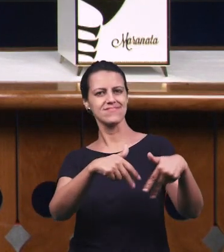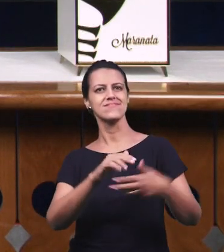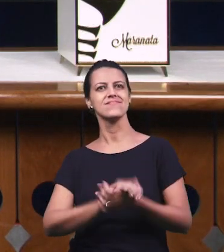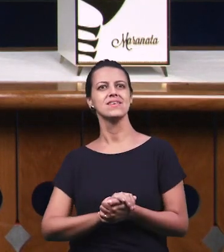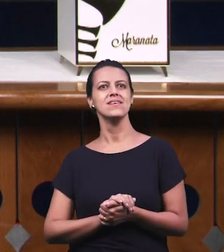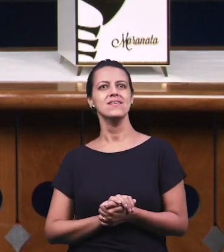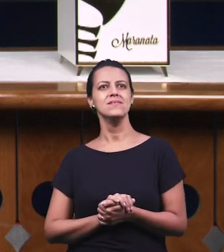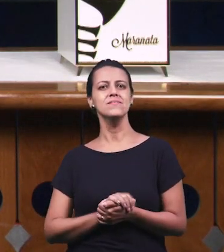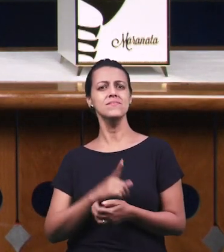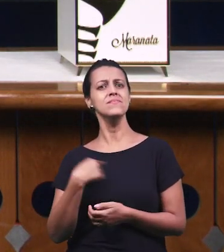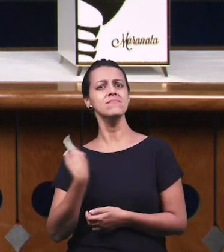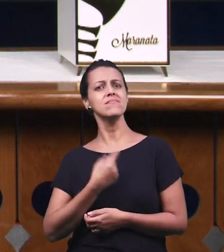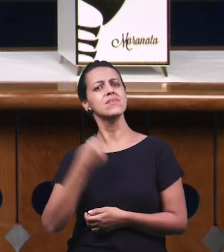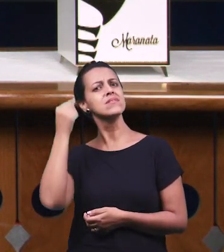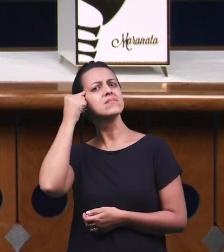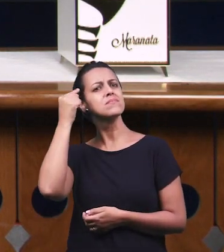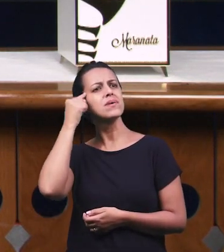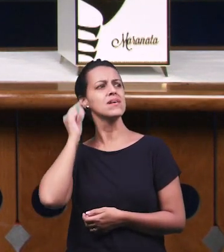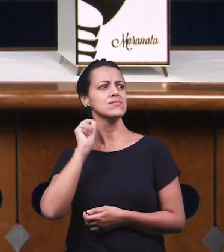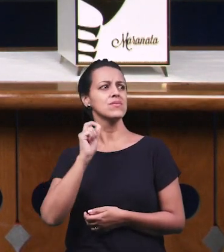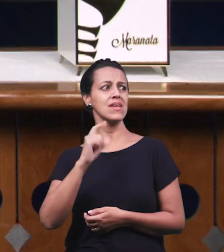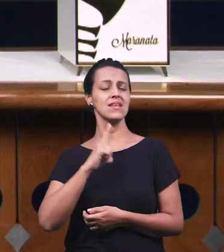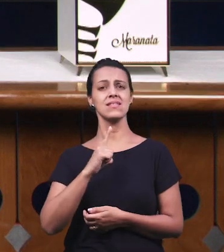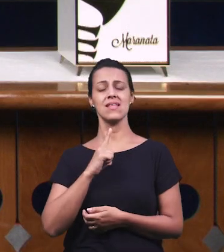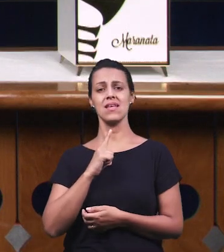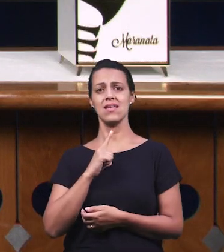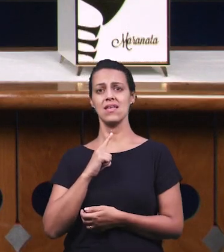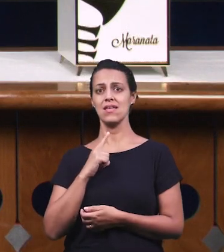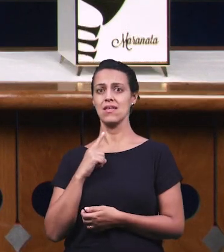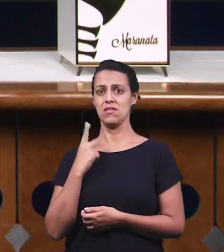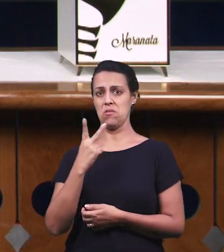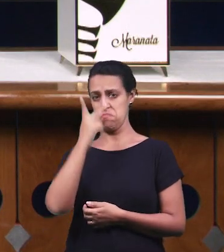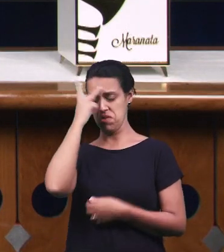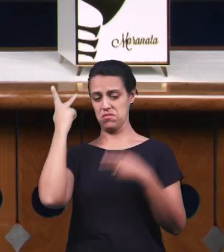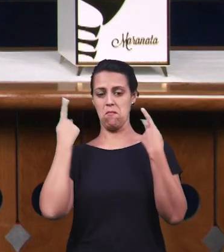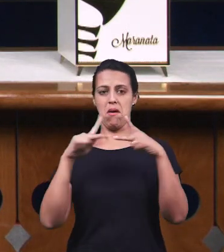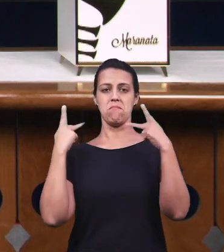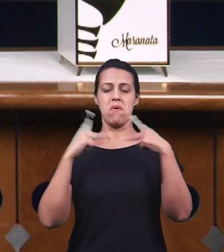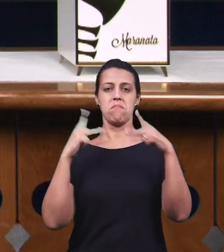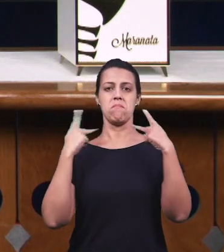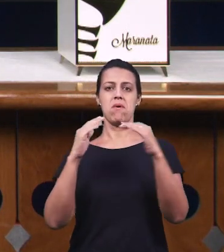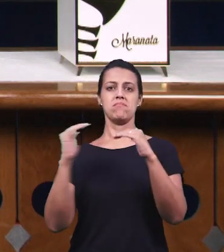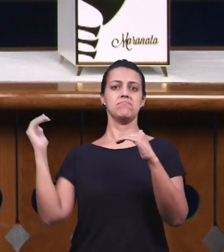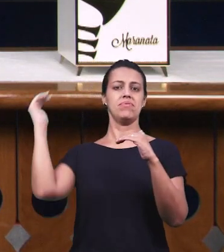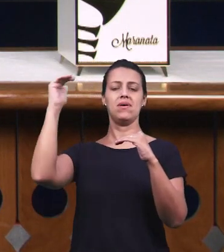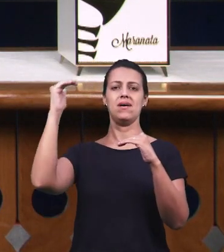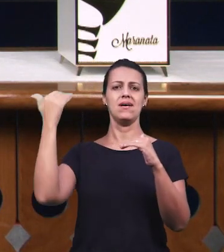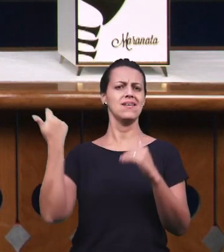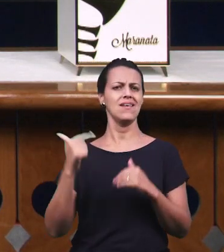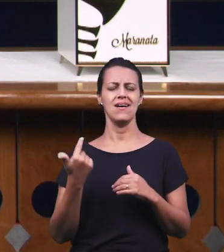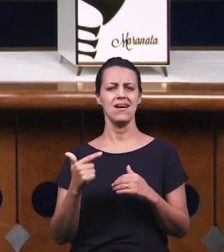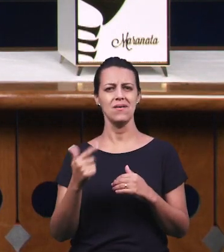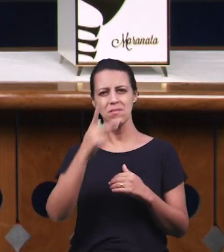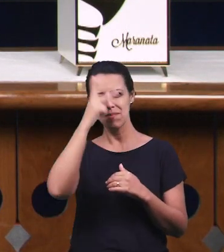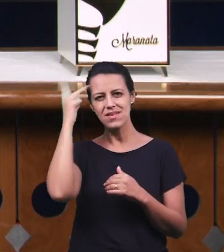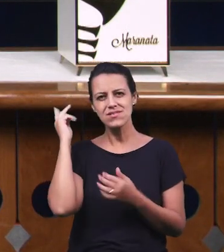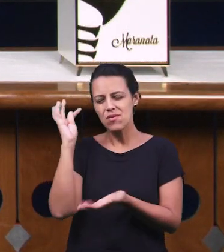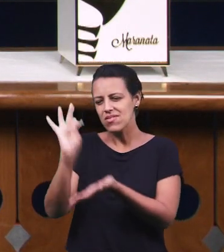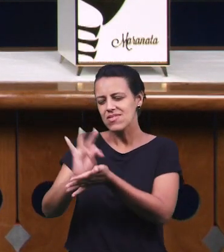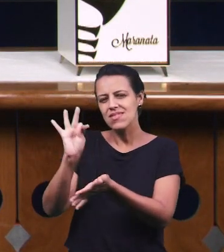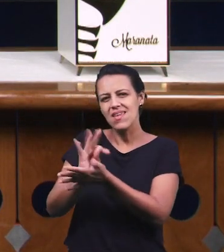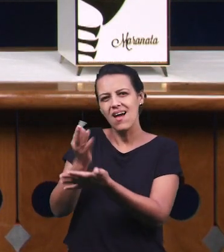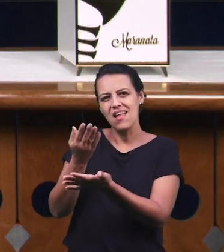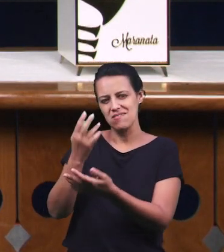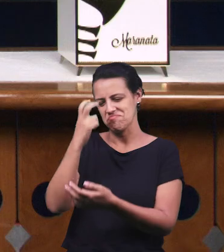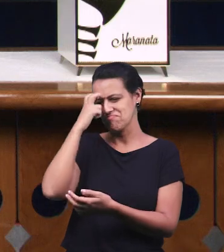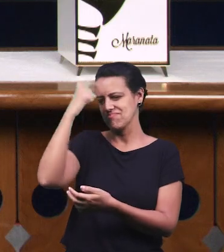grandes pregadores. Nós não encontramos aqui dois grandes teólogos. Encontramos homens